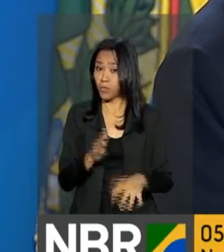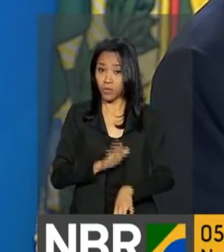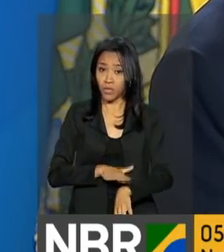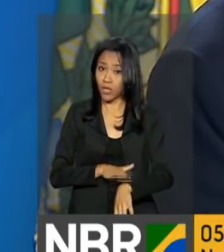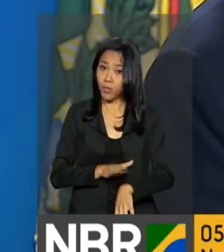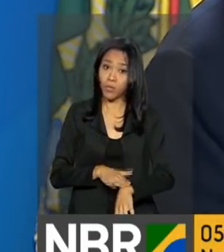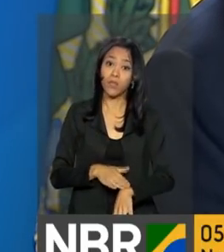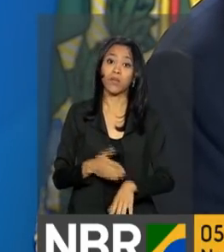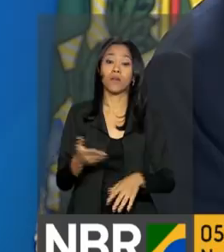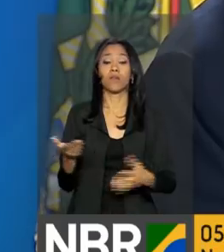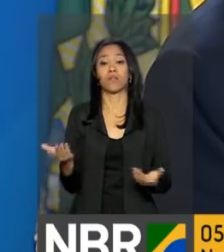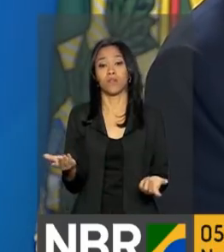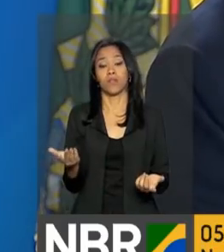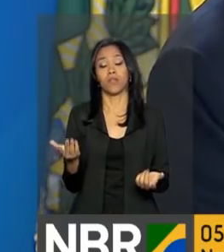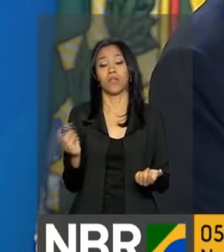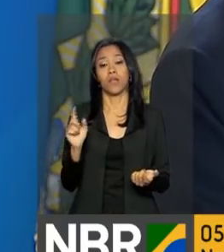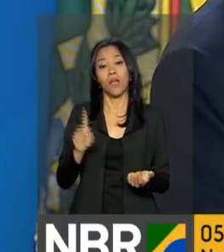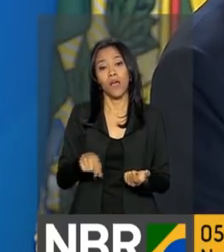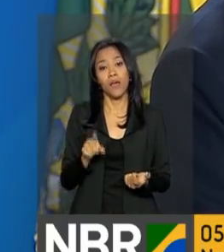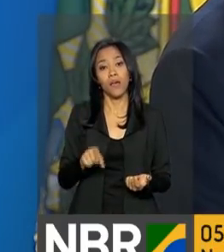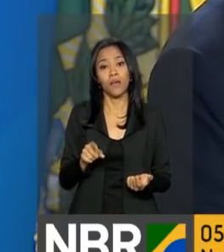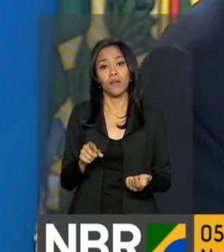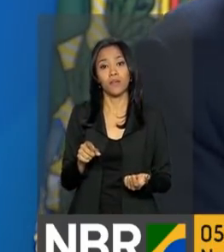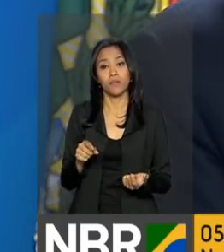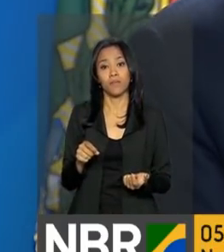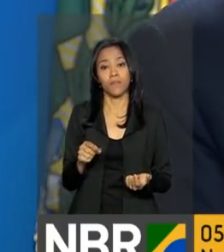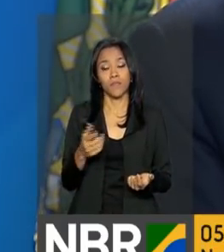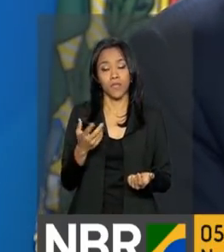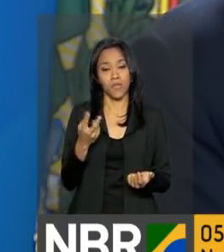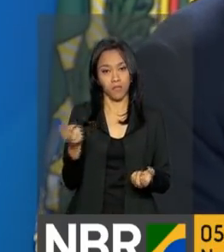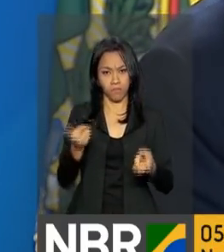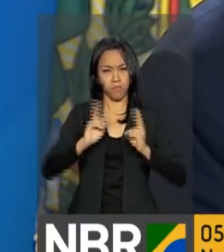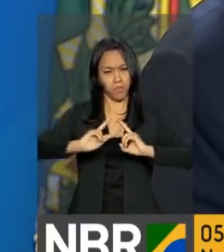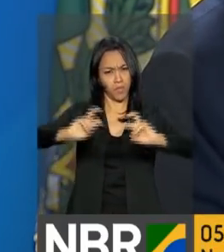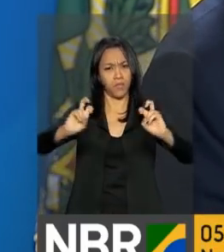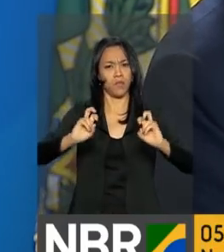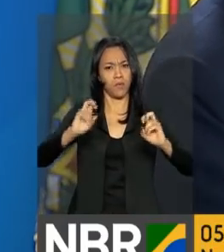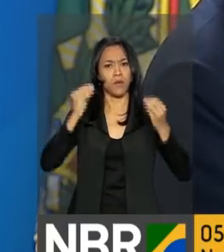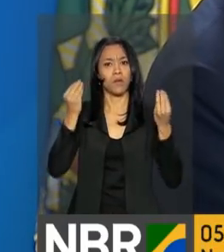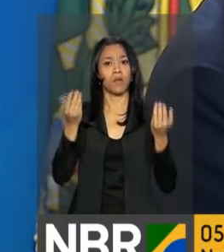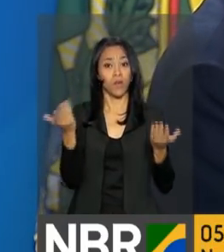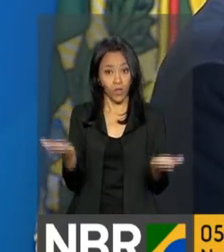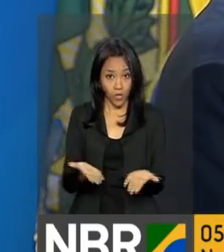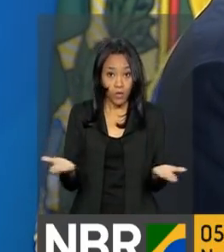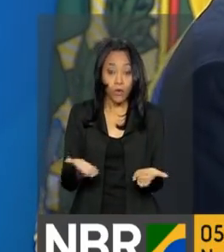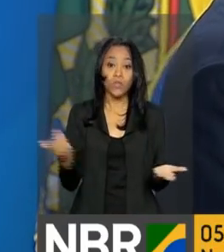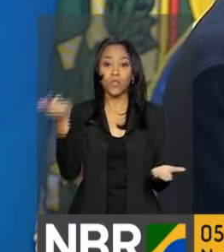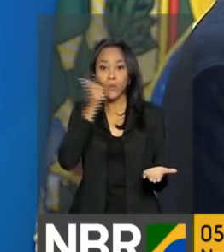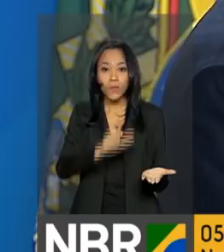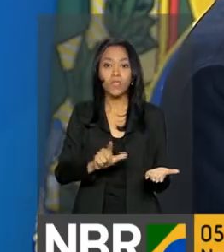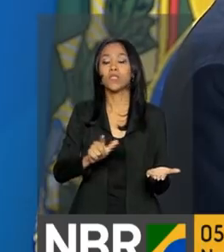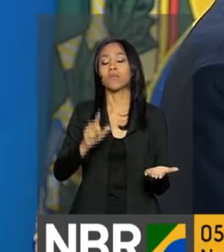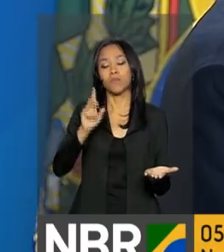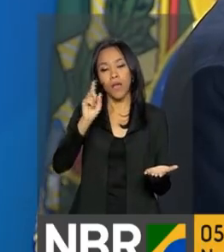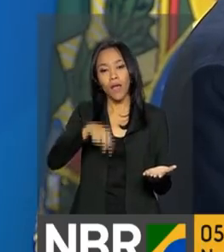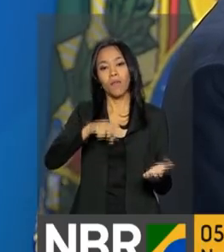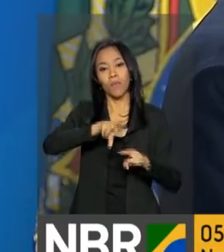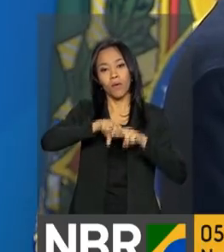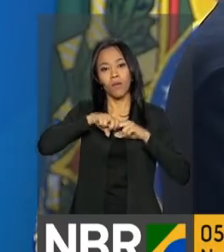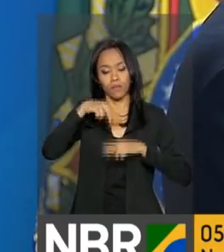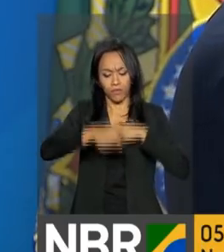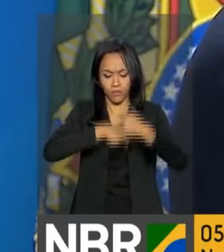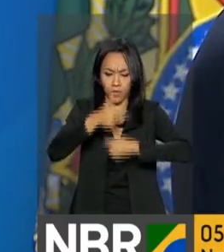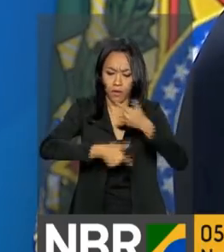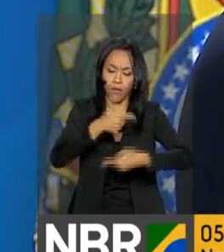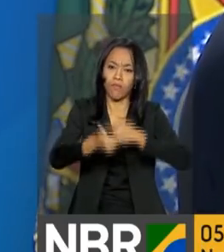nossa geração do começo da nossa geração e veja o que nós chegamos e chegamos graças ao trabalho extraordinário